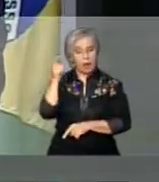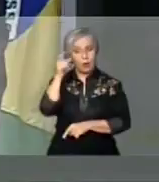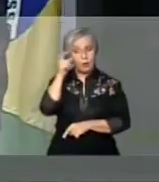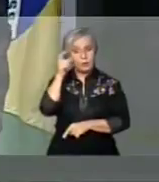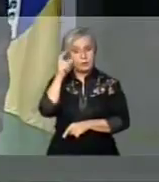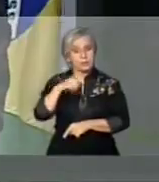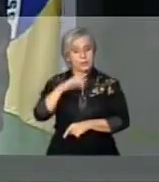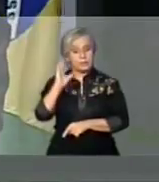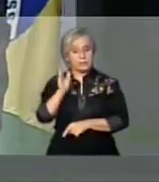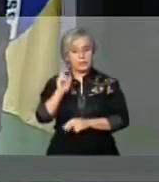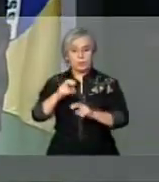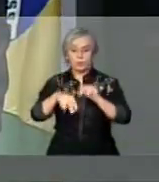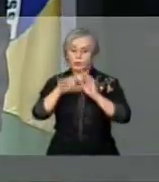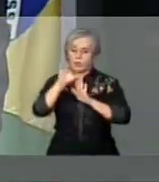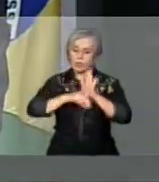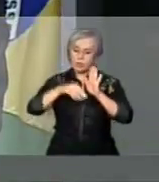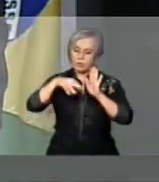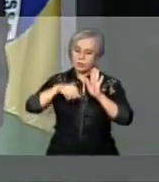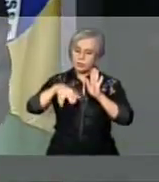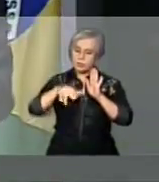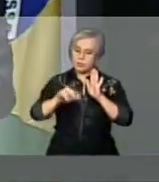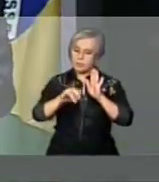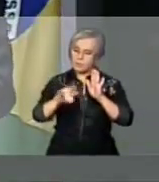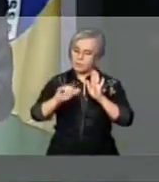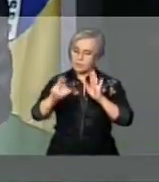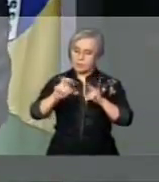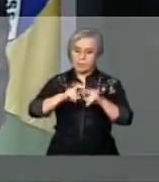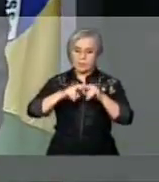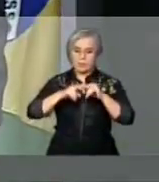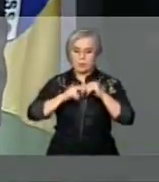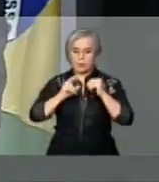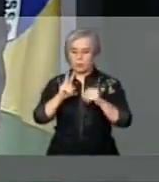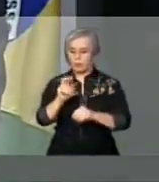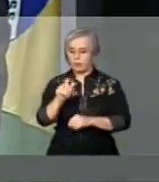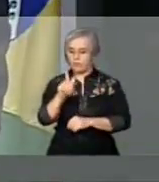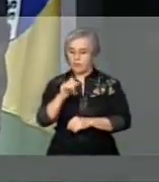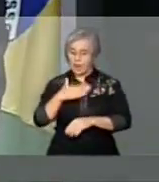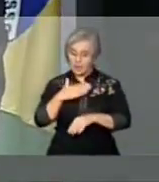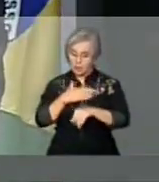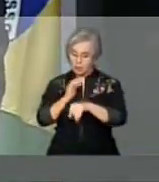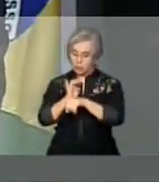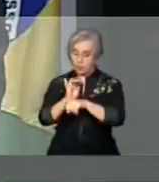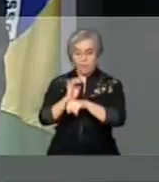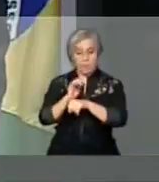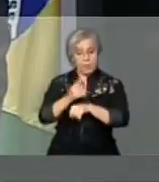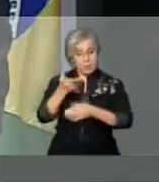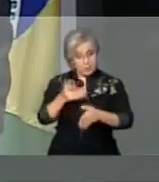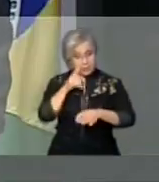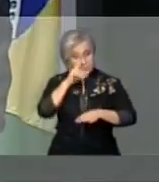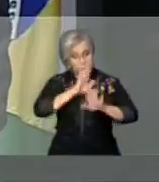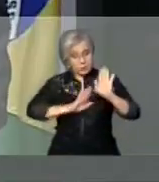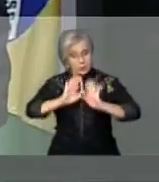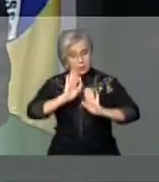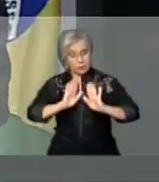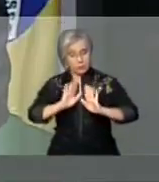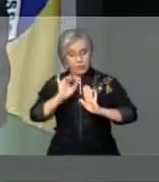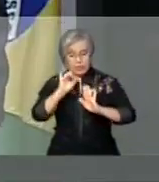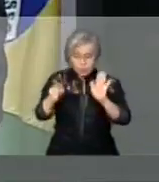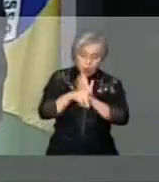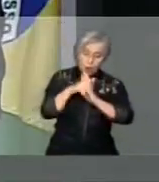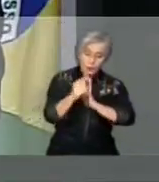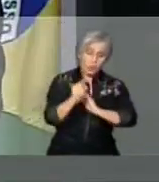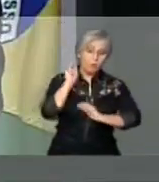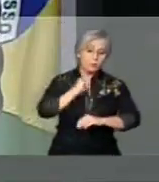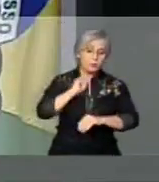coincidentemente, por conta do Código Mineral, por conta da presença da Vale no meu estado. Esse risco não é um risco que seja adstrito a Mariana,